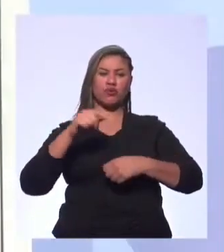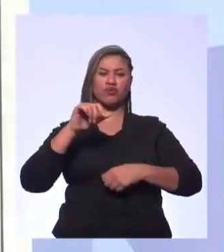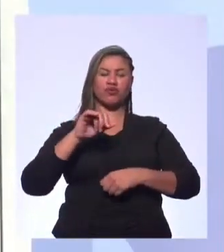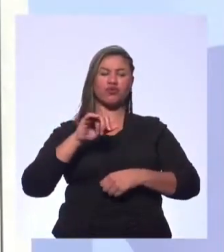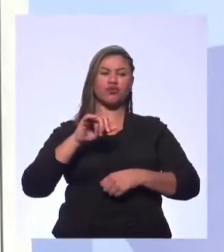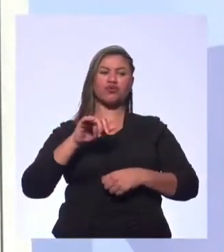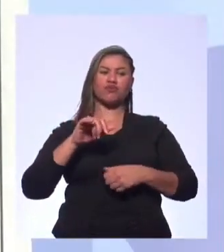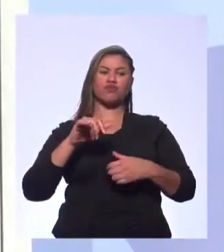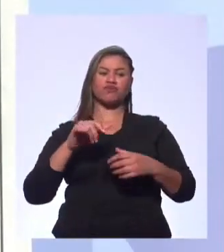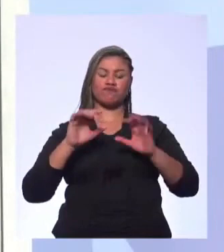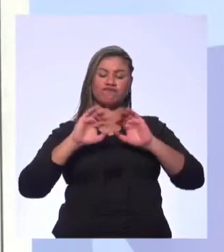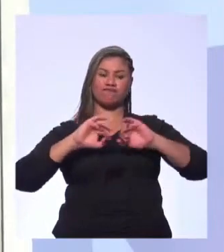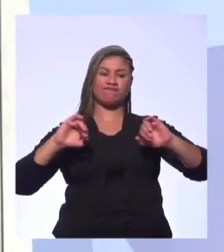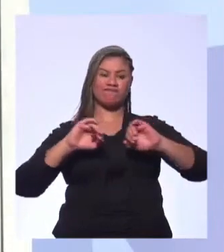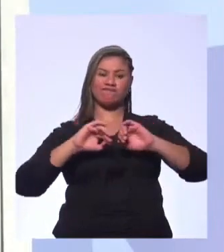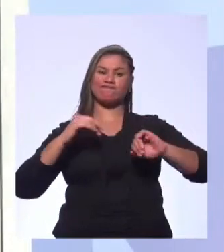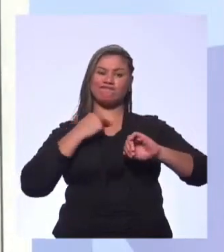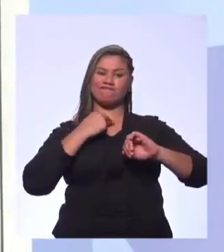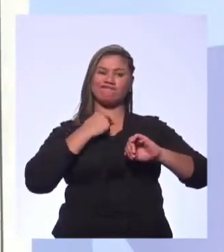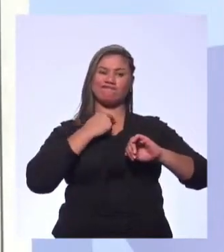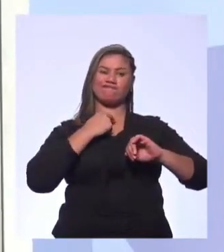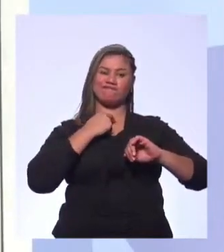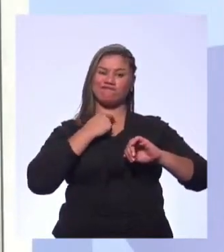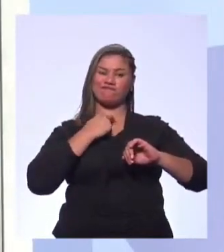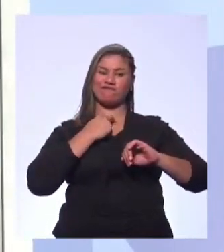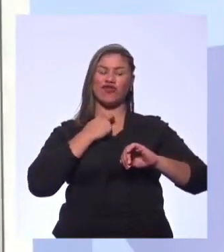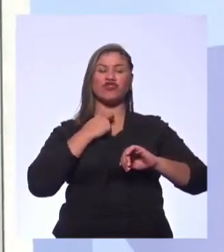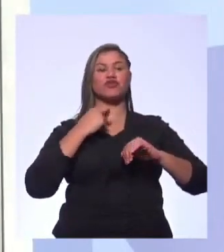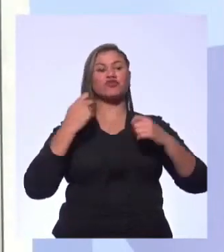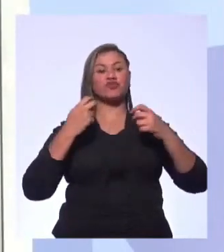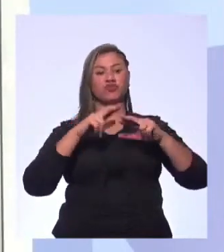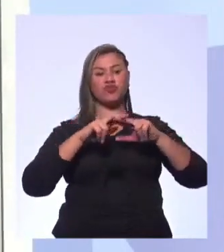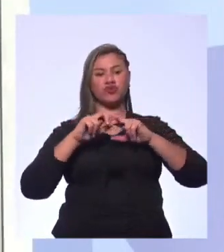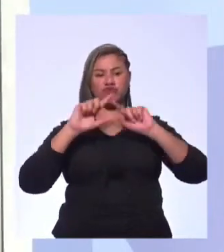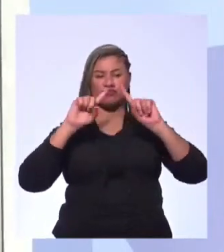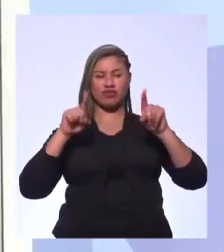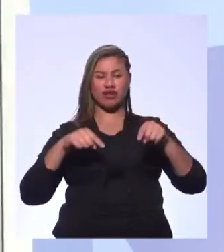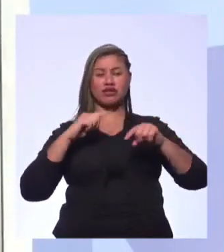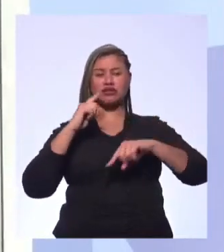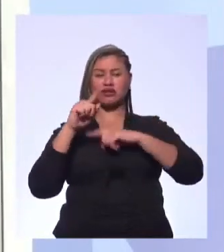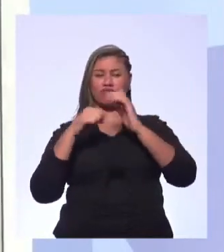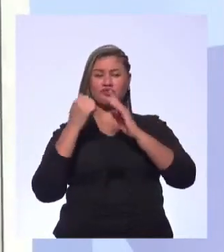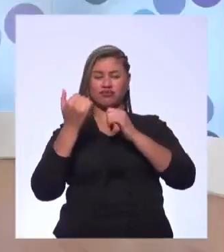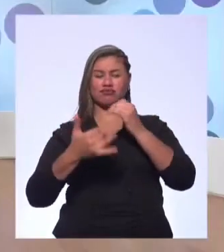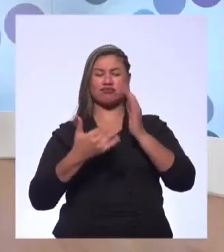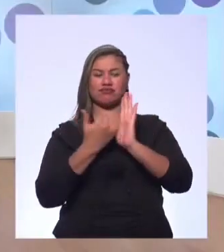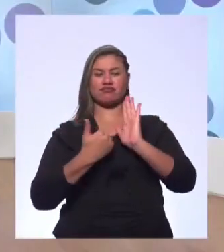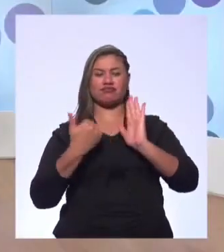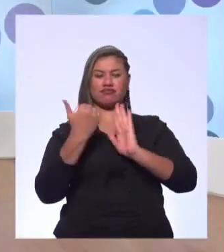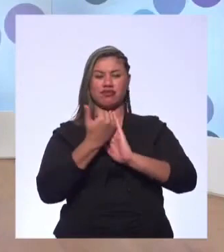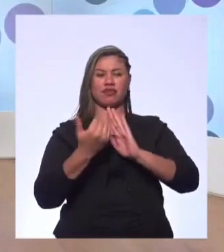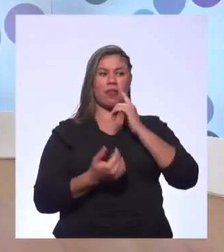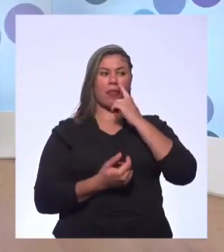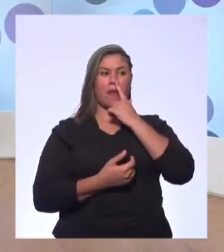não posso desmembrar. Ah, tá. Entendeu? Então, precisa entre parênteses, mas a gente vai ver com calma lá na frente, tudo bem?